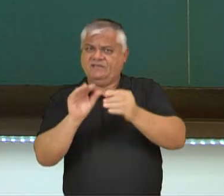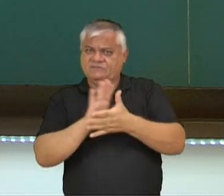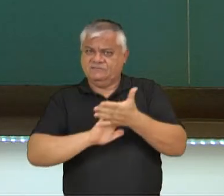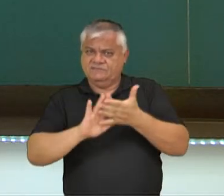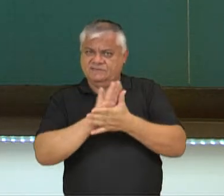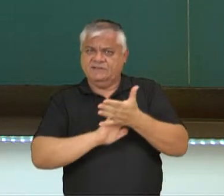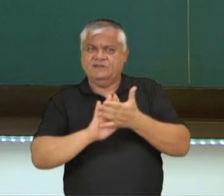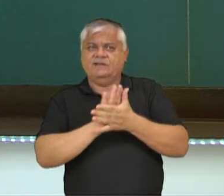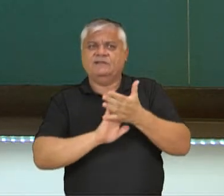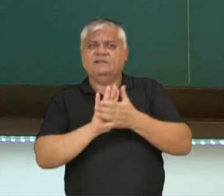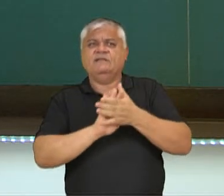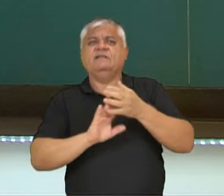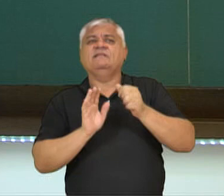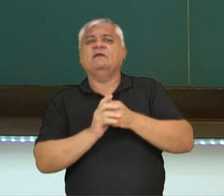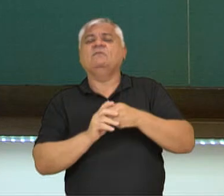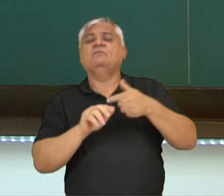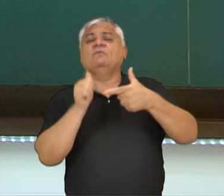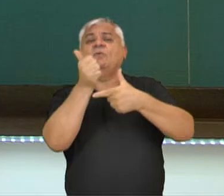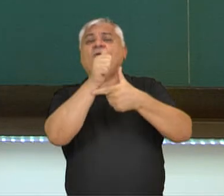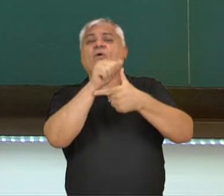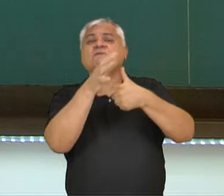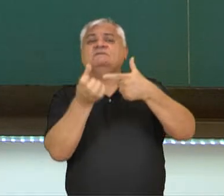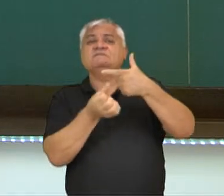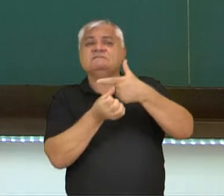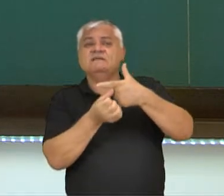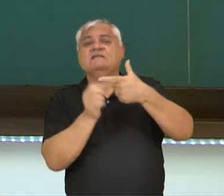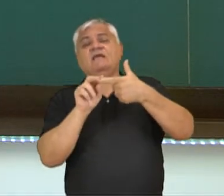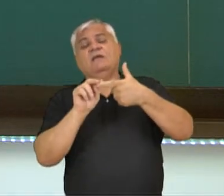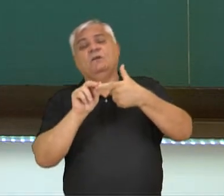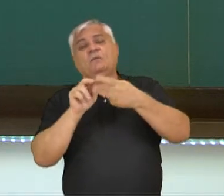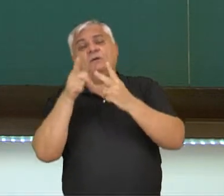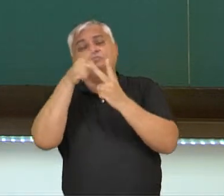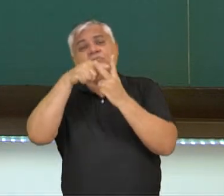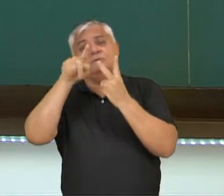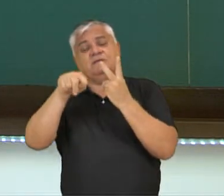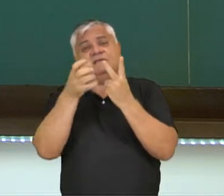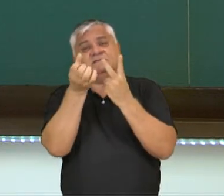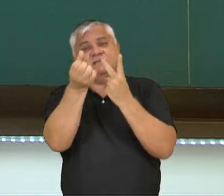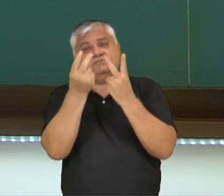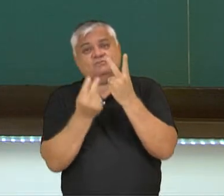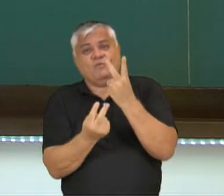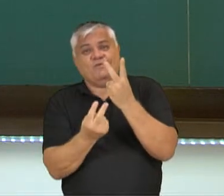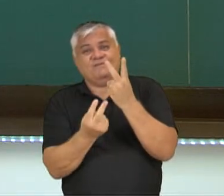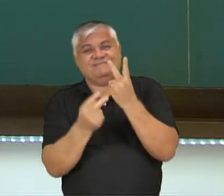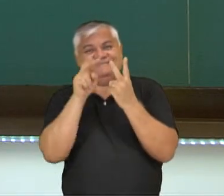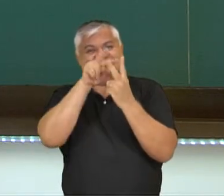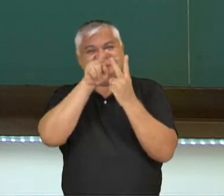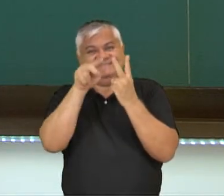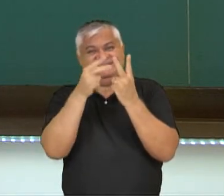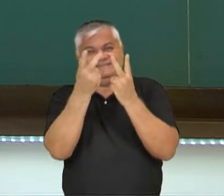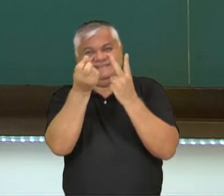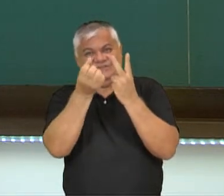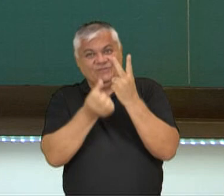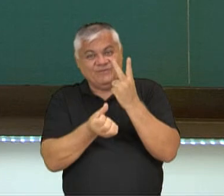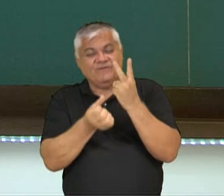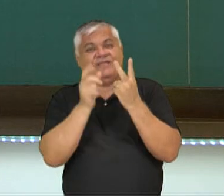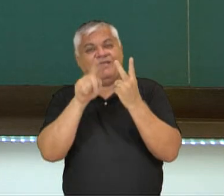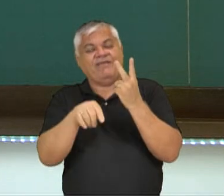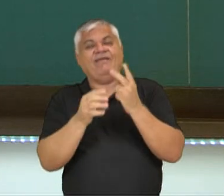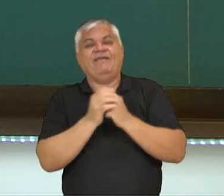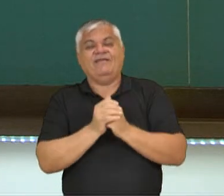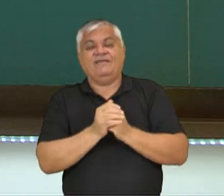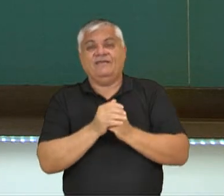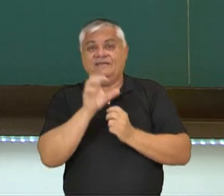de 11π sobre 6 vai ser raiz de 3 sobre 2. Não tirei da cartola, tirei da tabelinha de valores notáveis de seno, cosseno